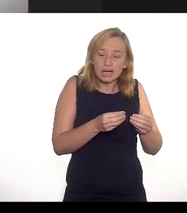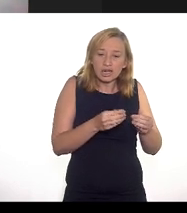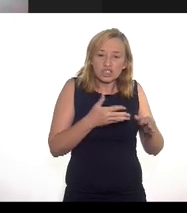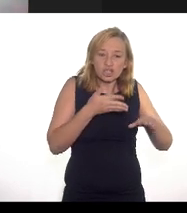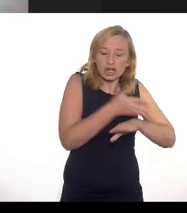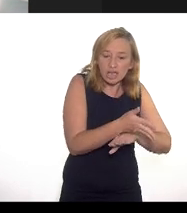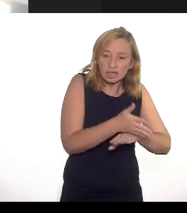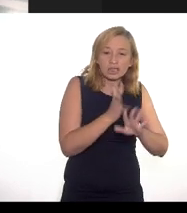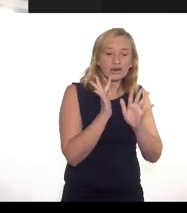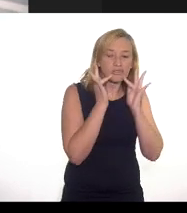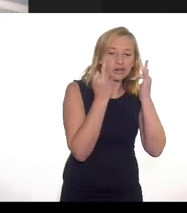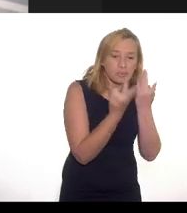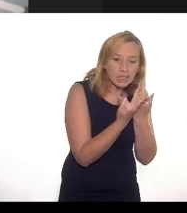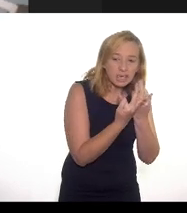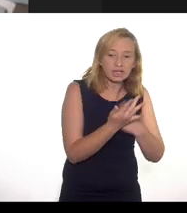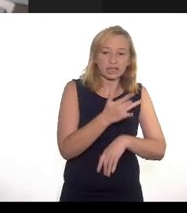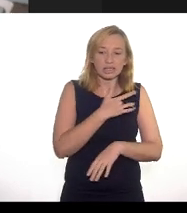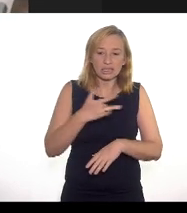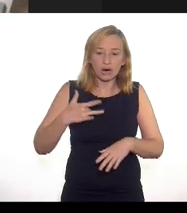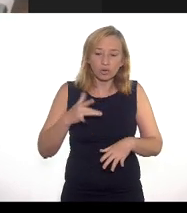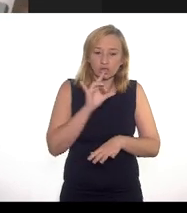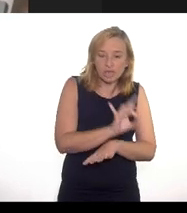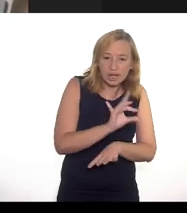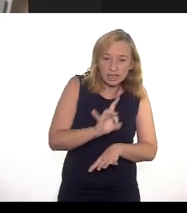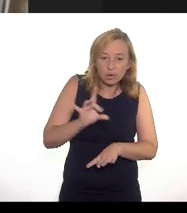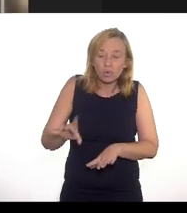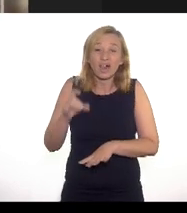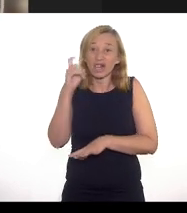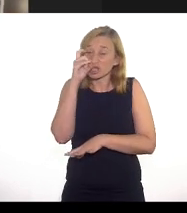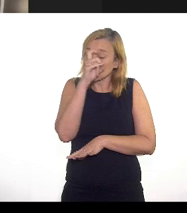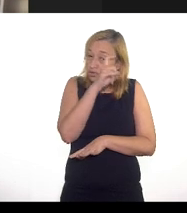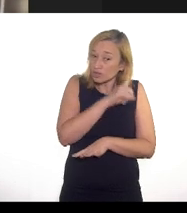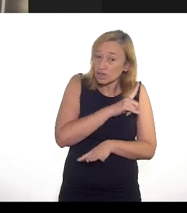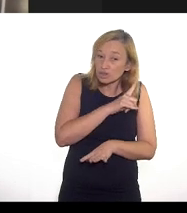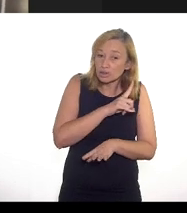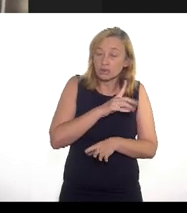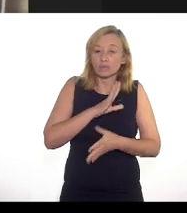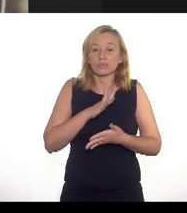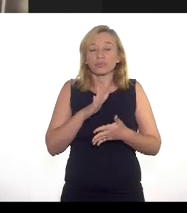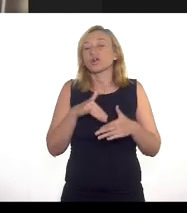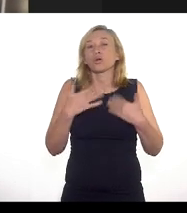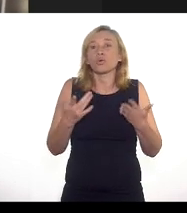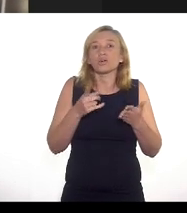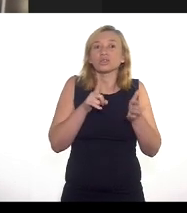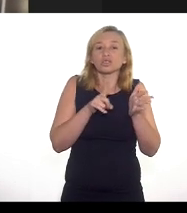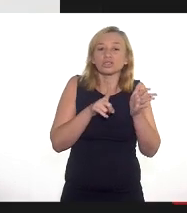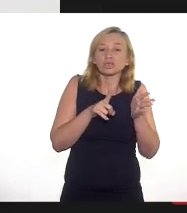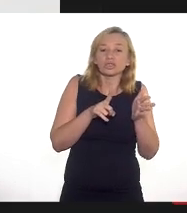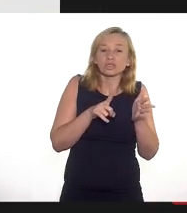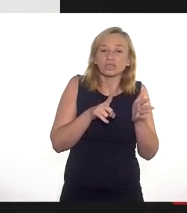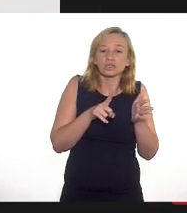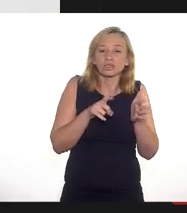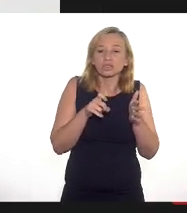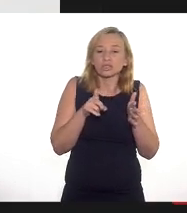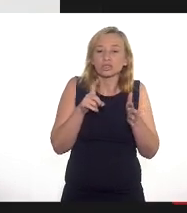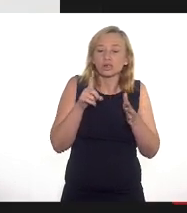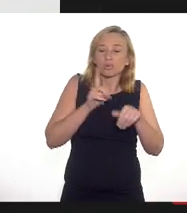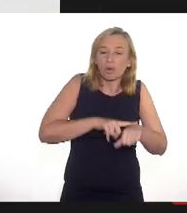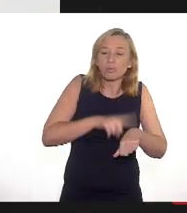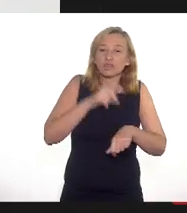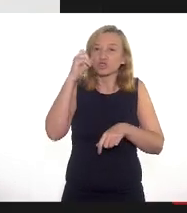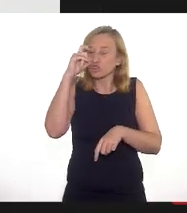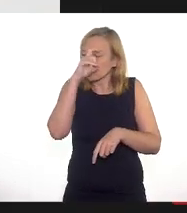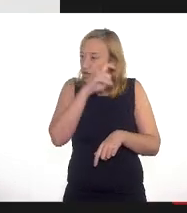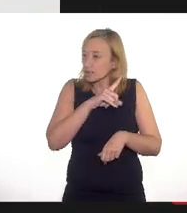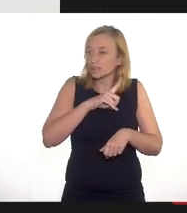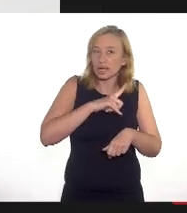um, na família de cada um. Então, essas incertezas eram difíceis, o quanto de engajamento nós teríamos com a nossa comunidade na hora que a gente começasse